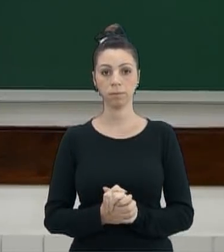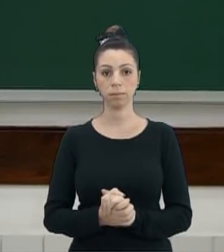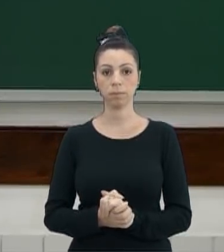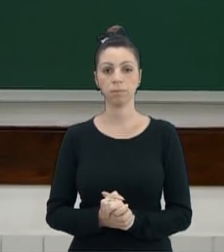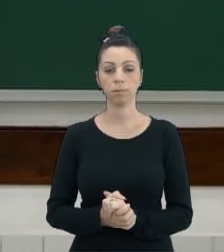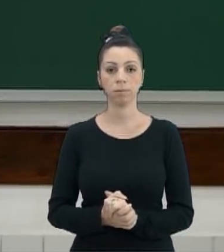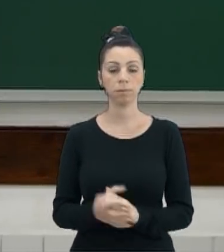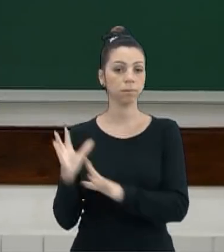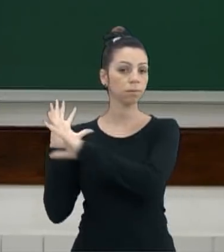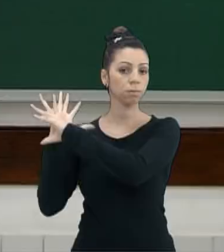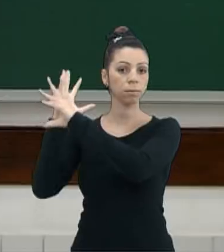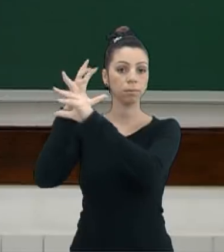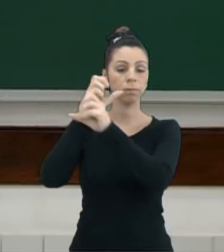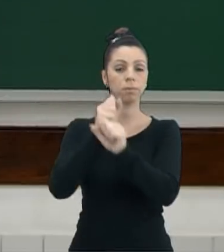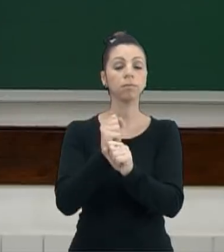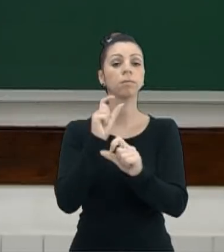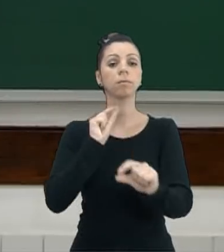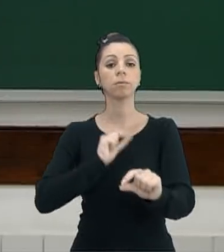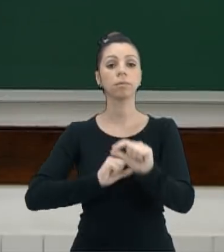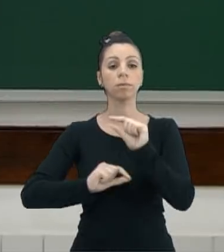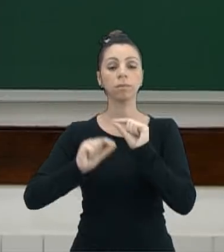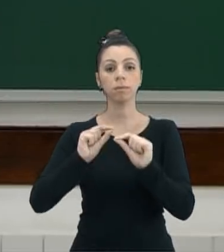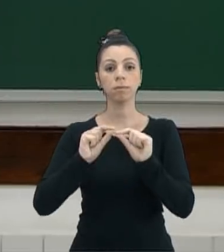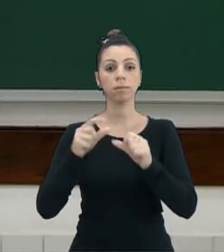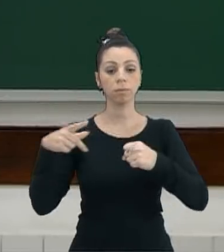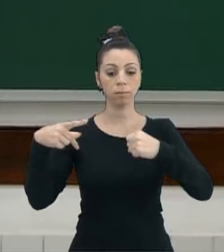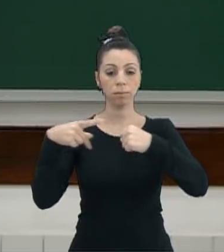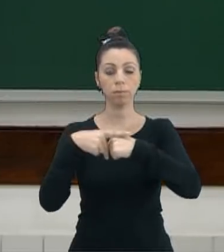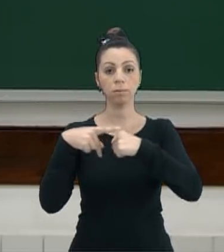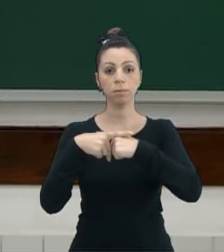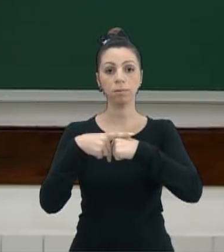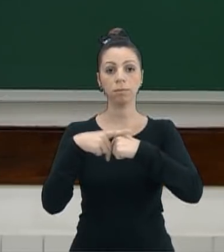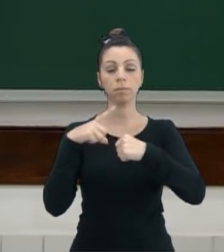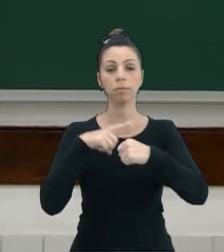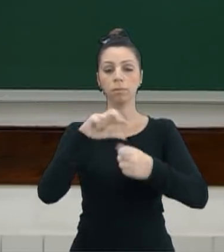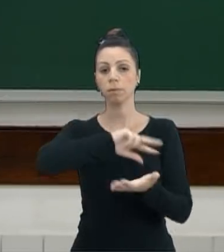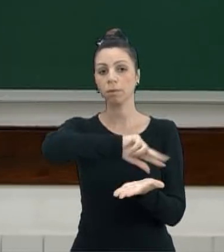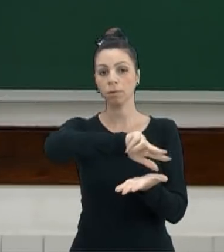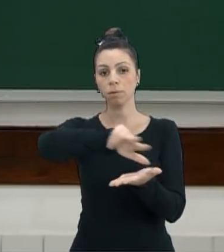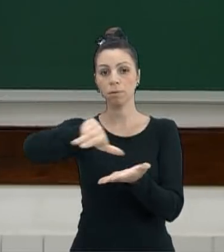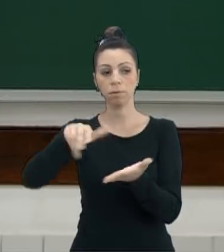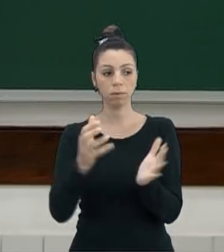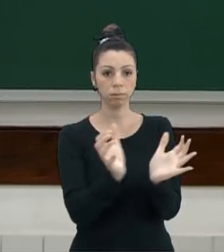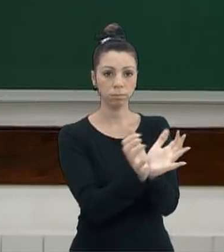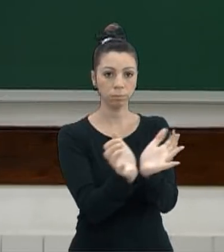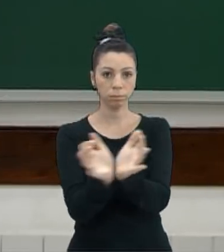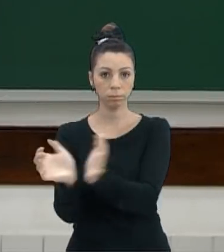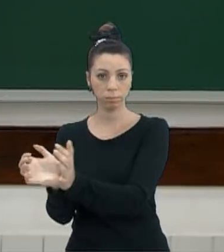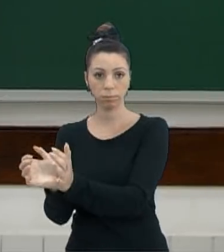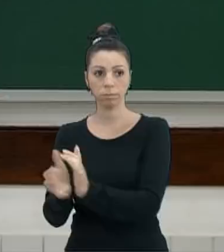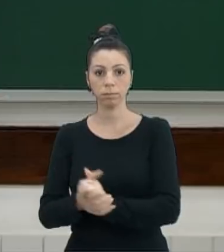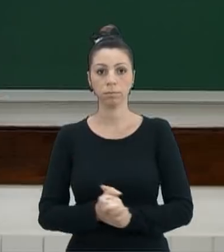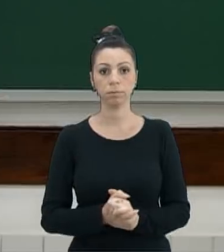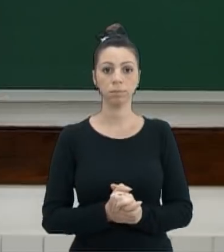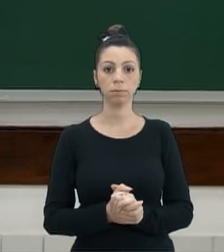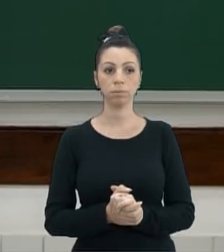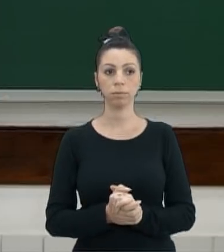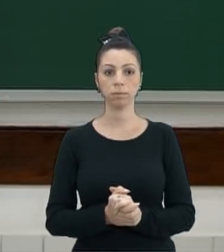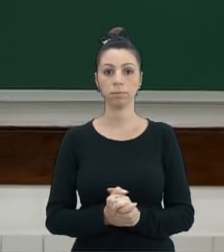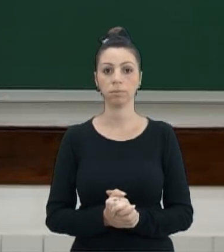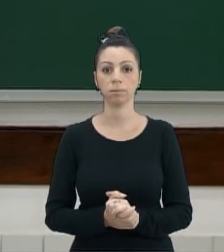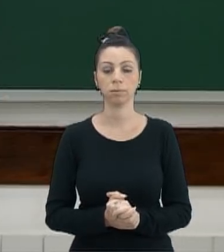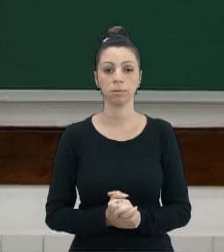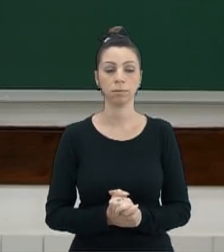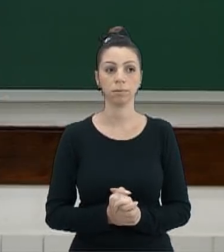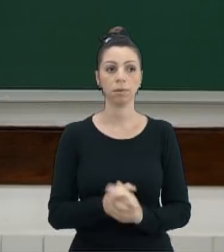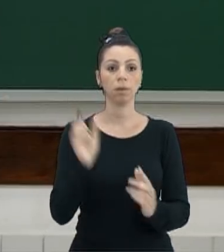pronome, sobre que os pronomes eles têm diversas categorias, não é mesmo? Então vamos